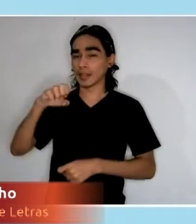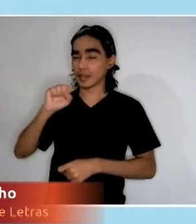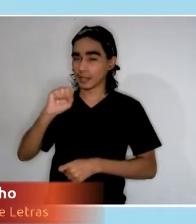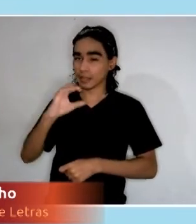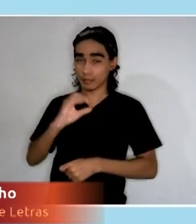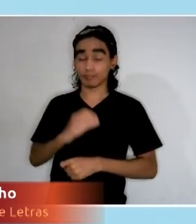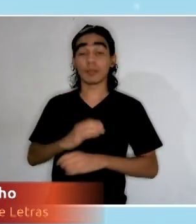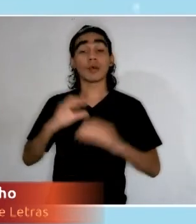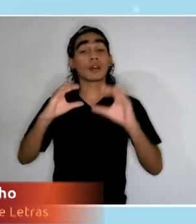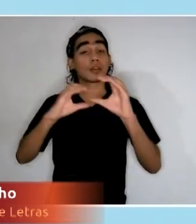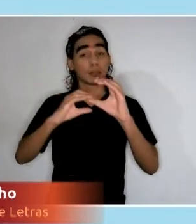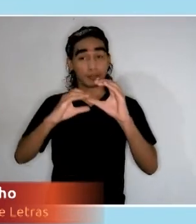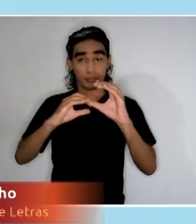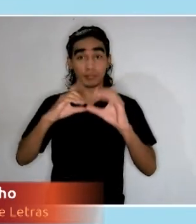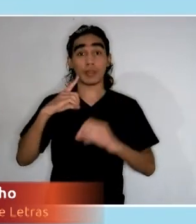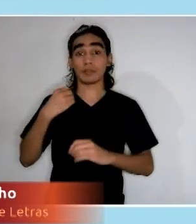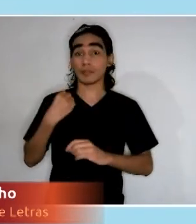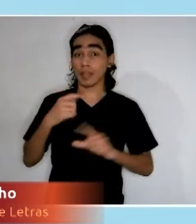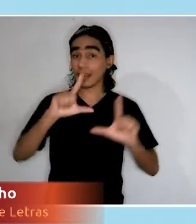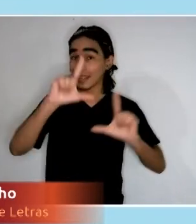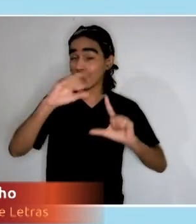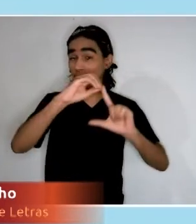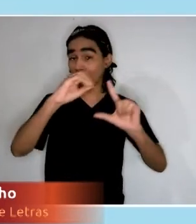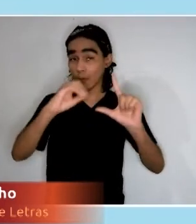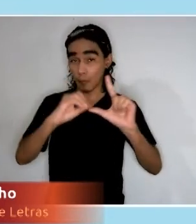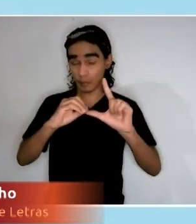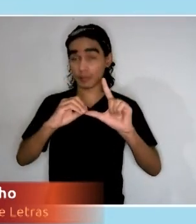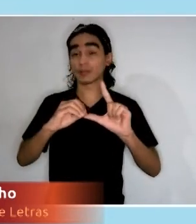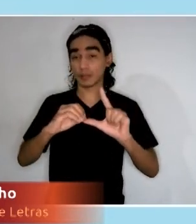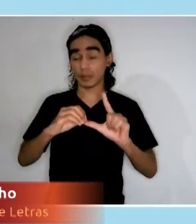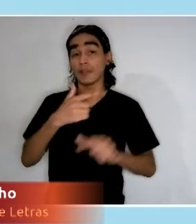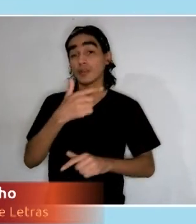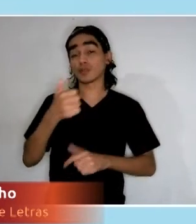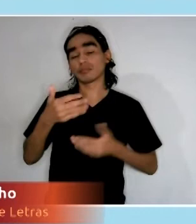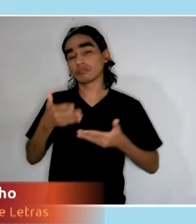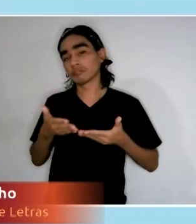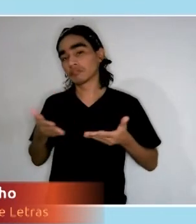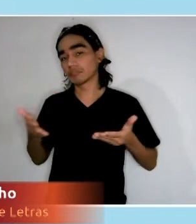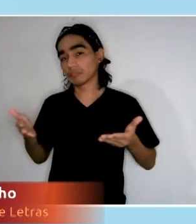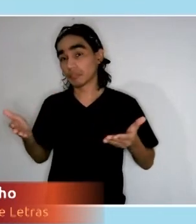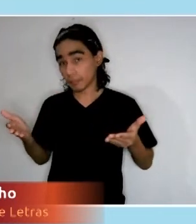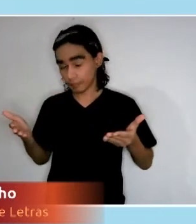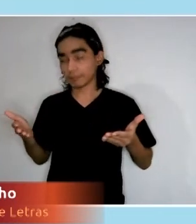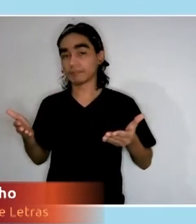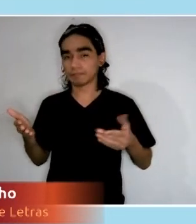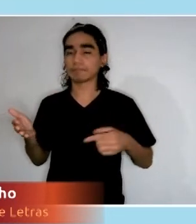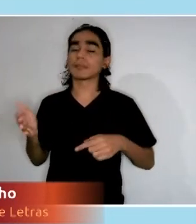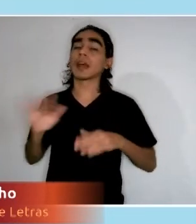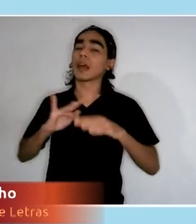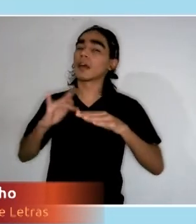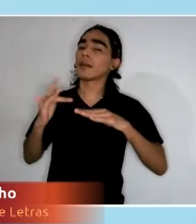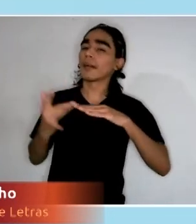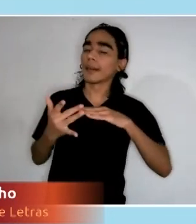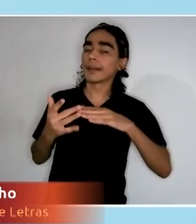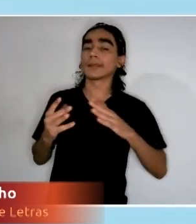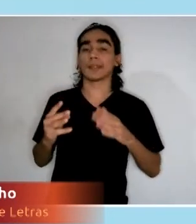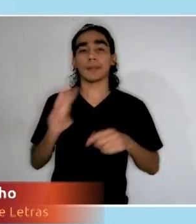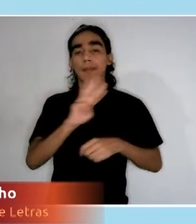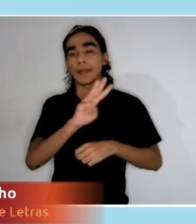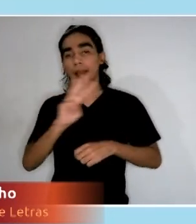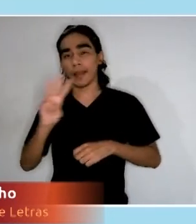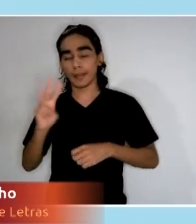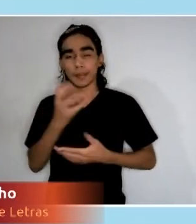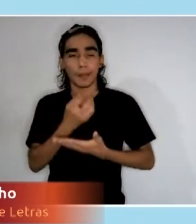ar na TV UFG, canal 15.1 do Sinal Aberto, 21 da NET, nas redes sociais, no site e no aplicativo da TV